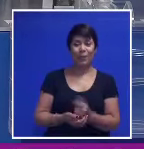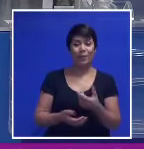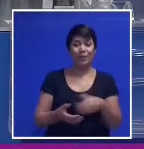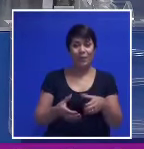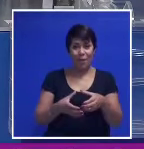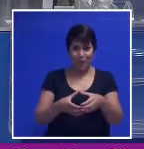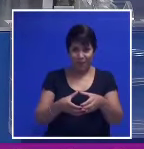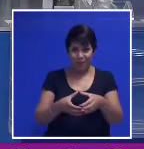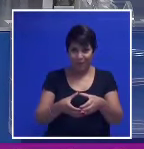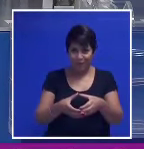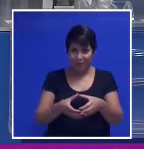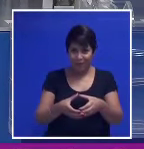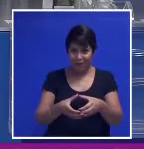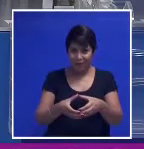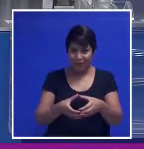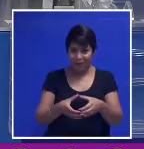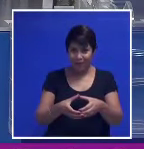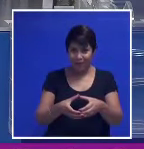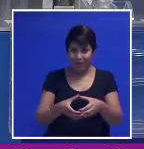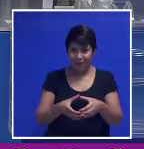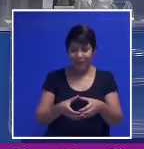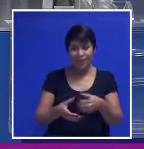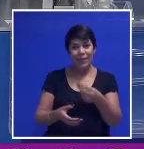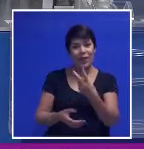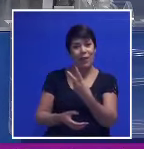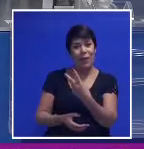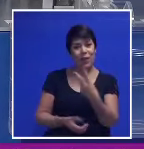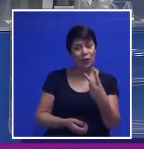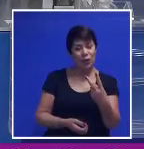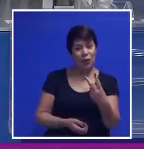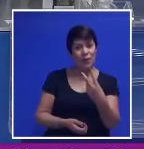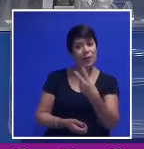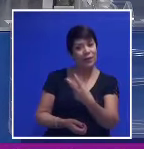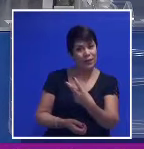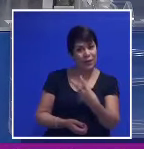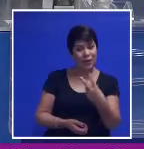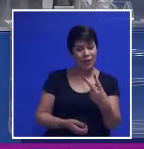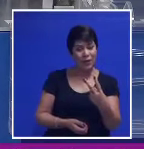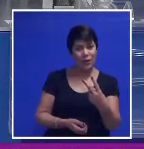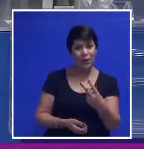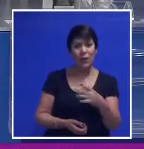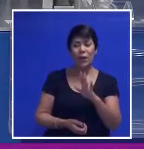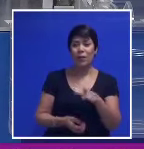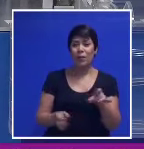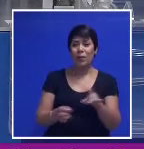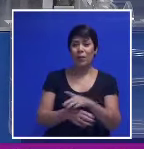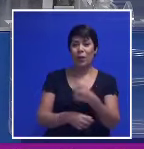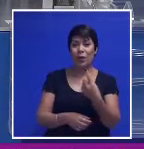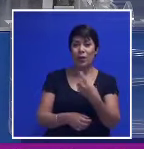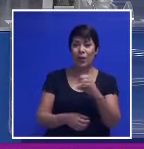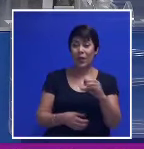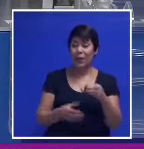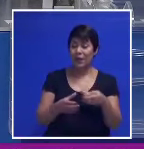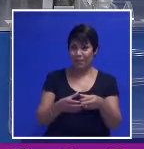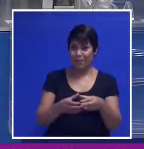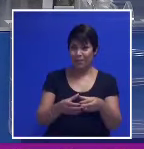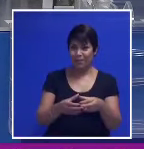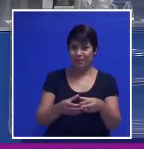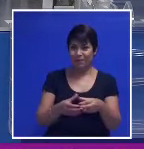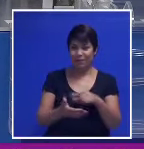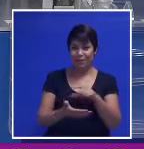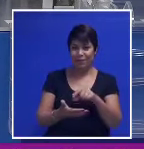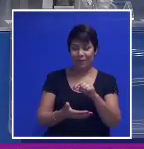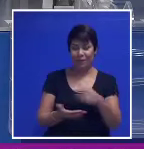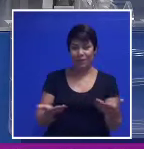R$1.500.000. Vem chegando nossa última bola, é número 22. Temos aqui as 15 dezenas da